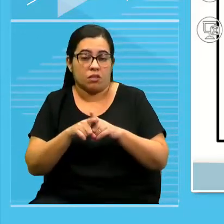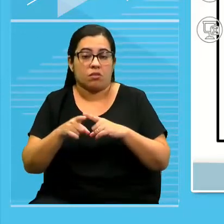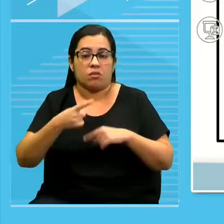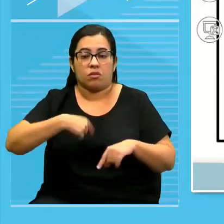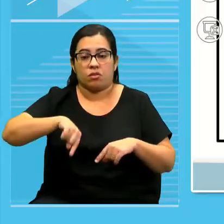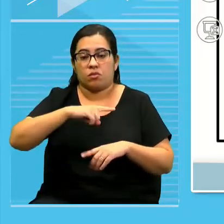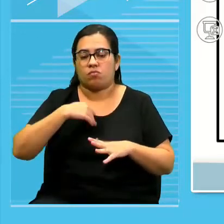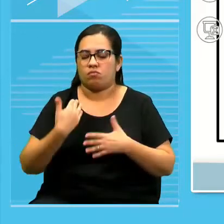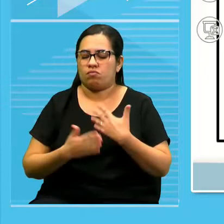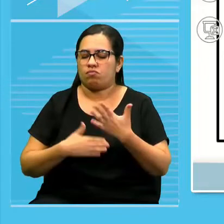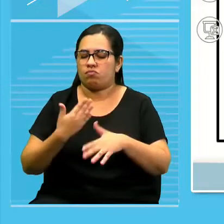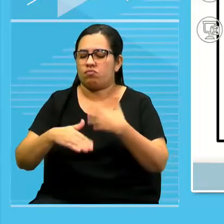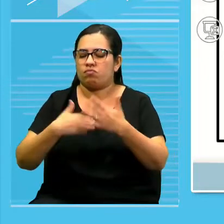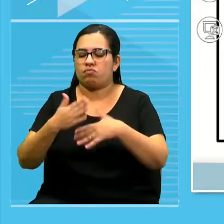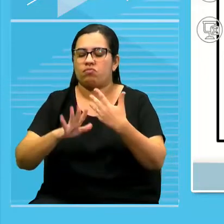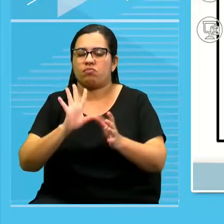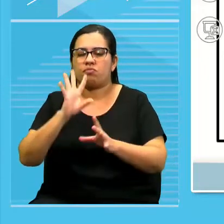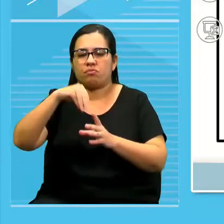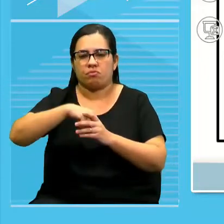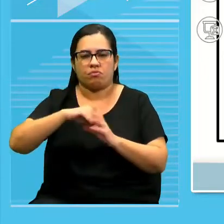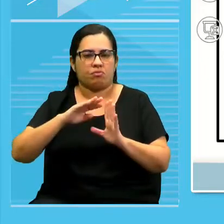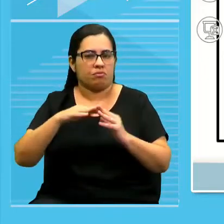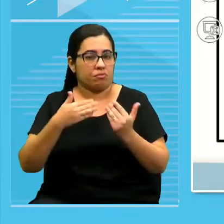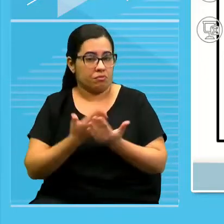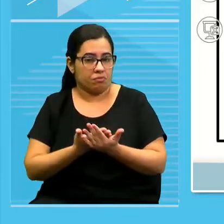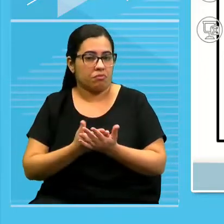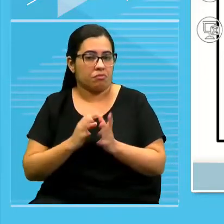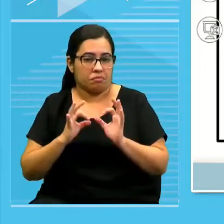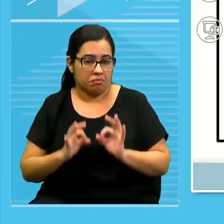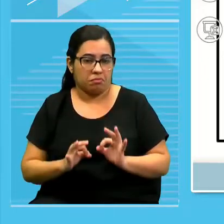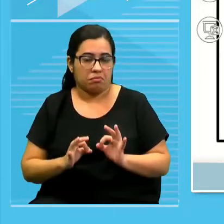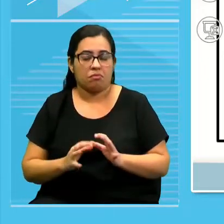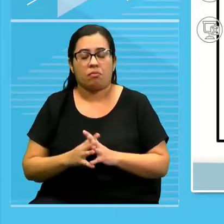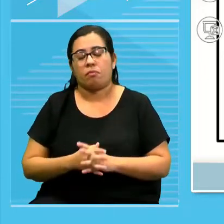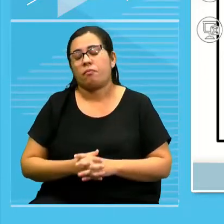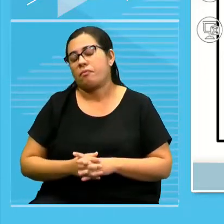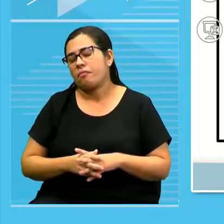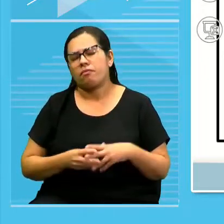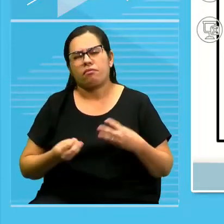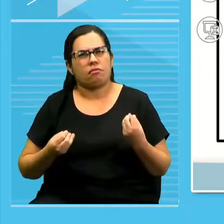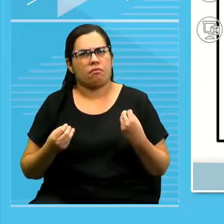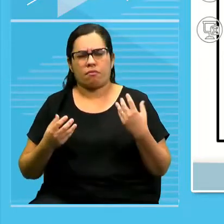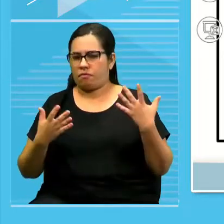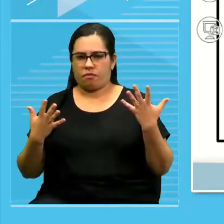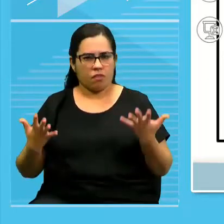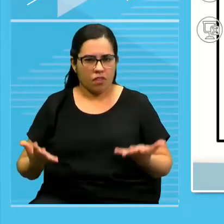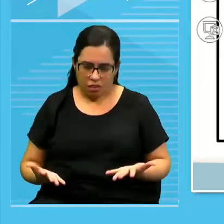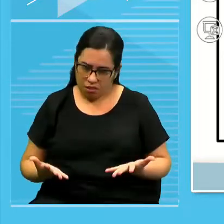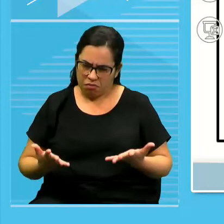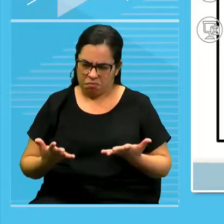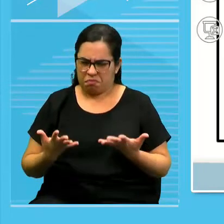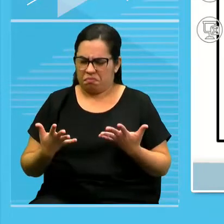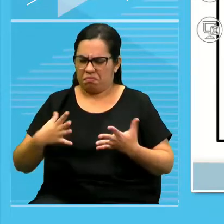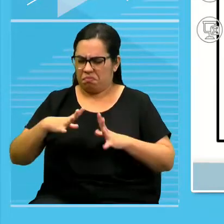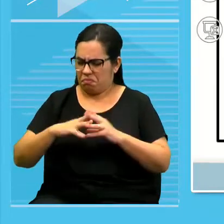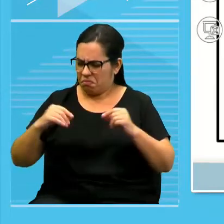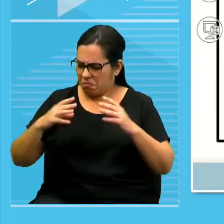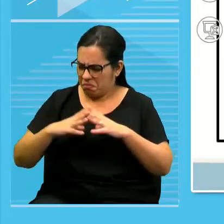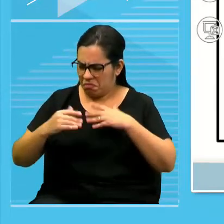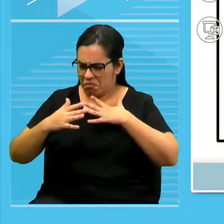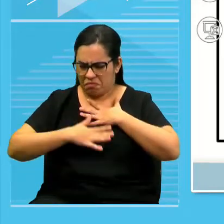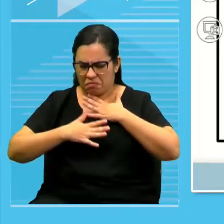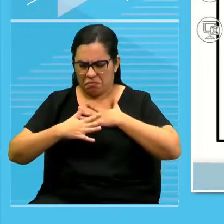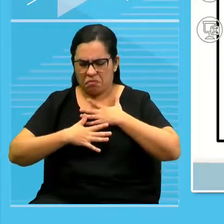desenvolve é dentro da escola certo então como assim professores espírito corpo